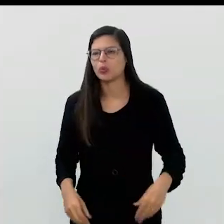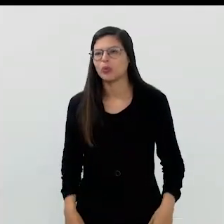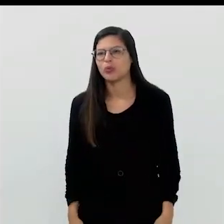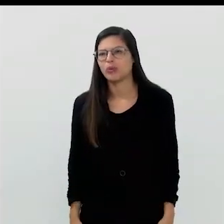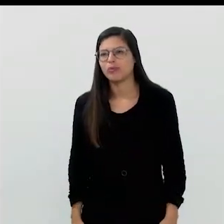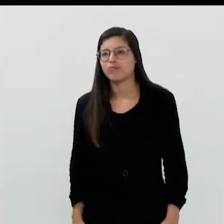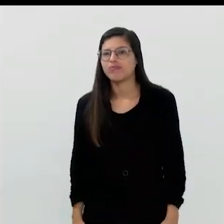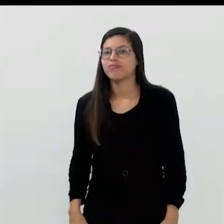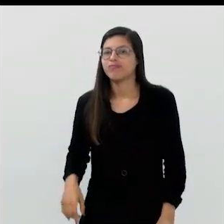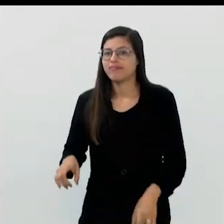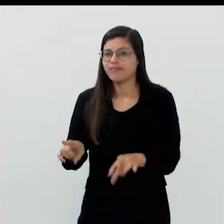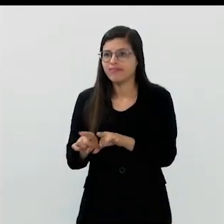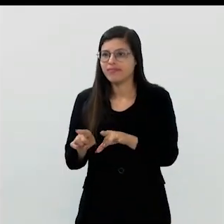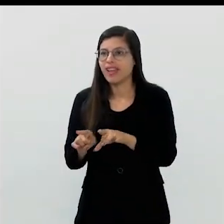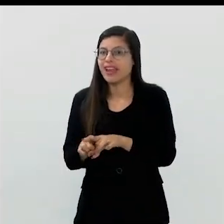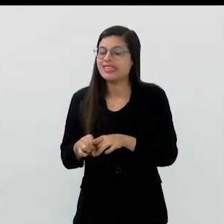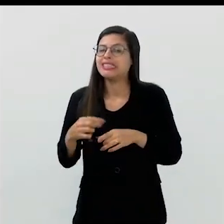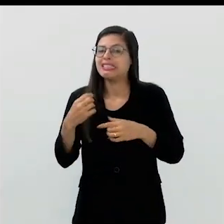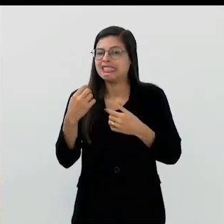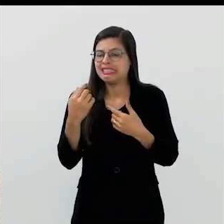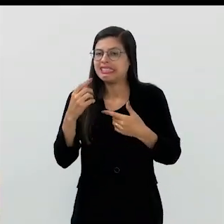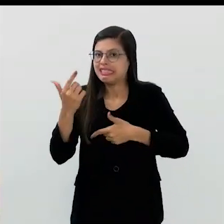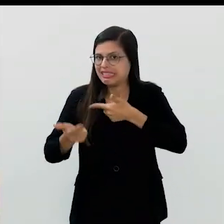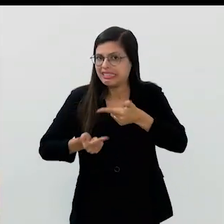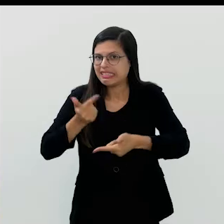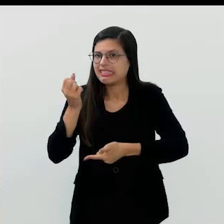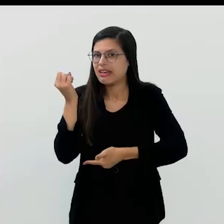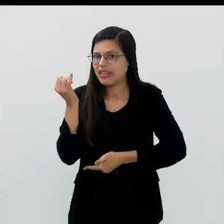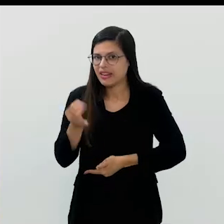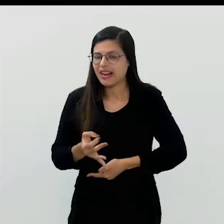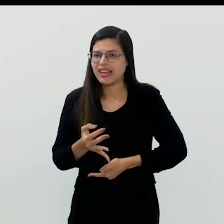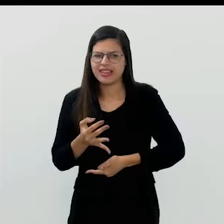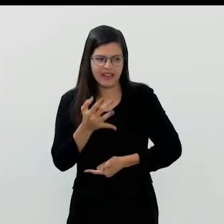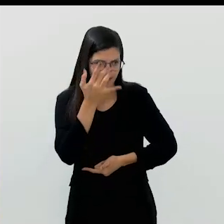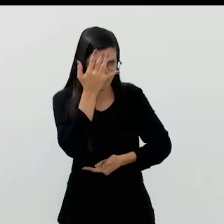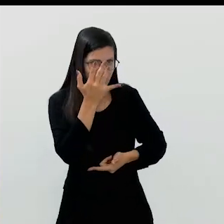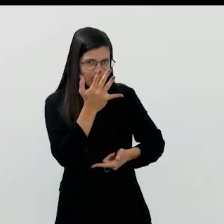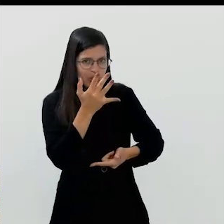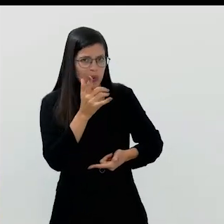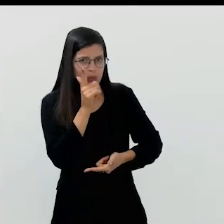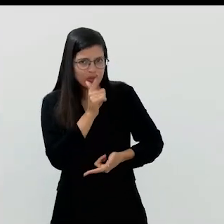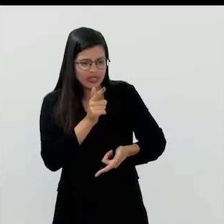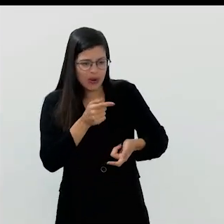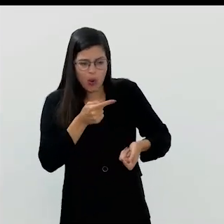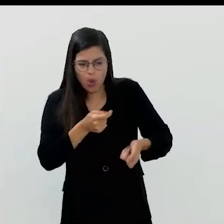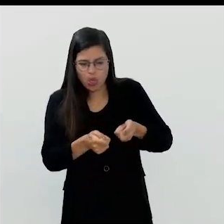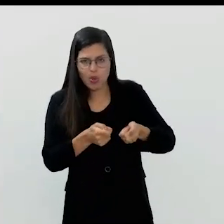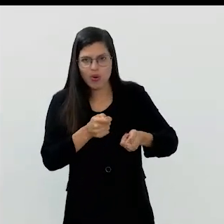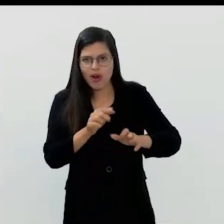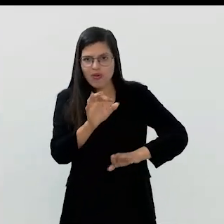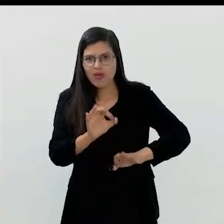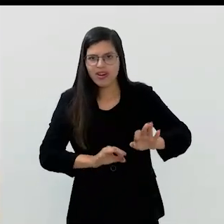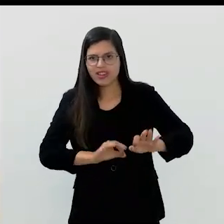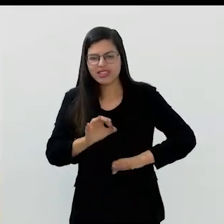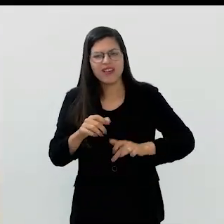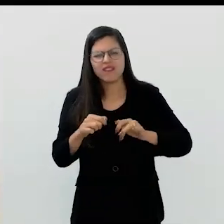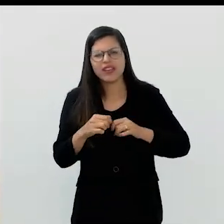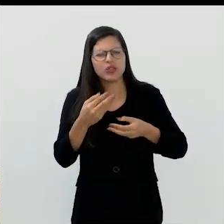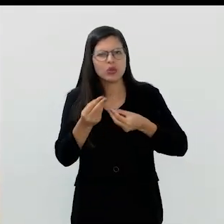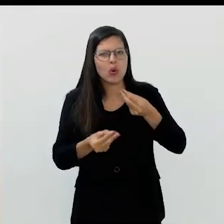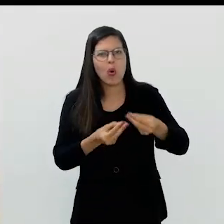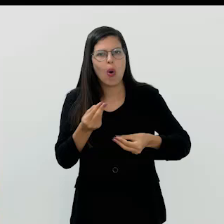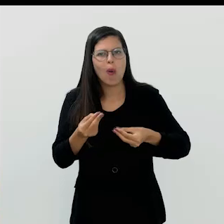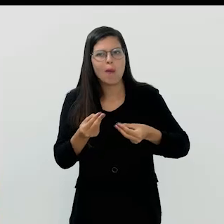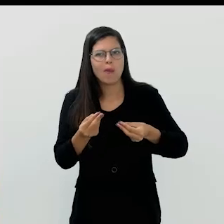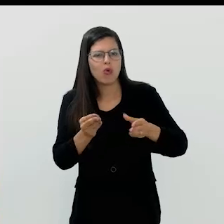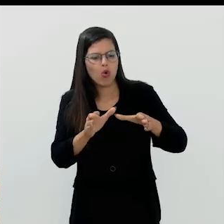na correria aí pela madrugada aí. E é fácil administrar esses trabalhos todos, 6 escolas? Não, é um Como pouco é que você faz? Você complicado, né? fragmenta a tua equipe, você